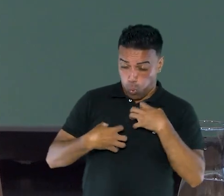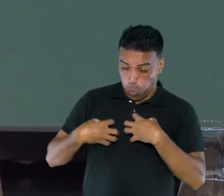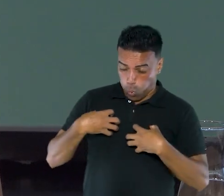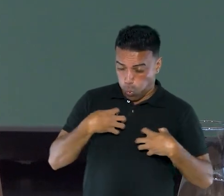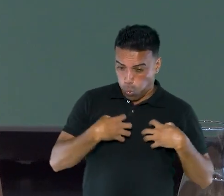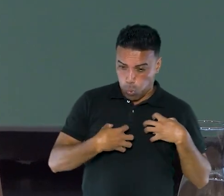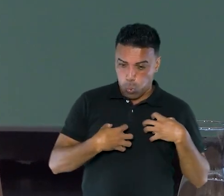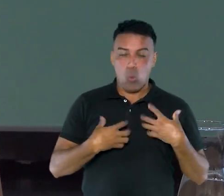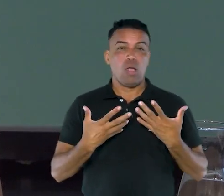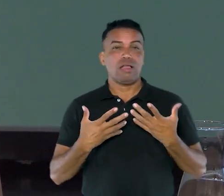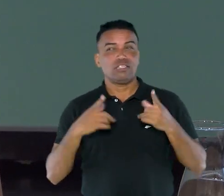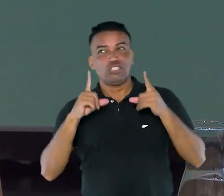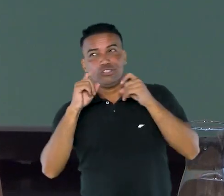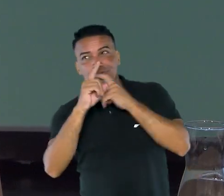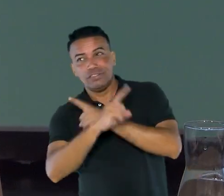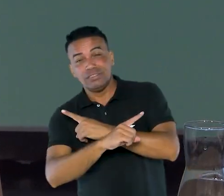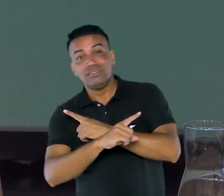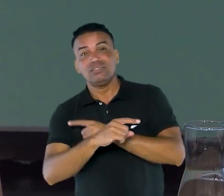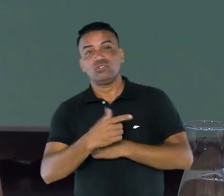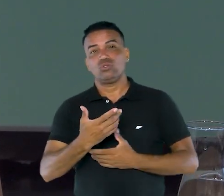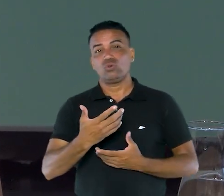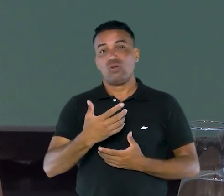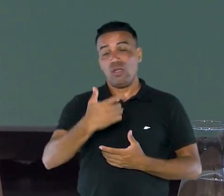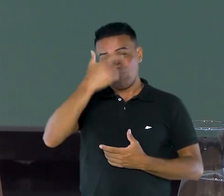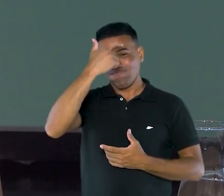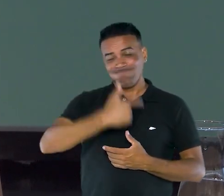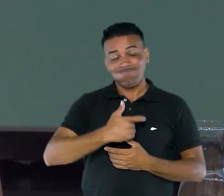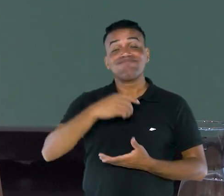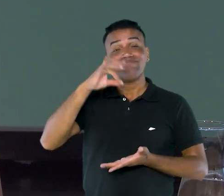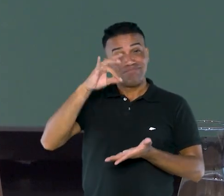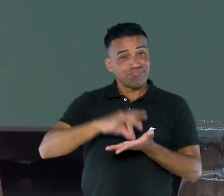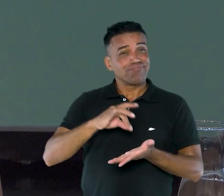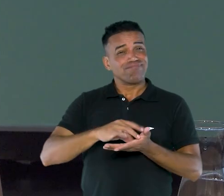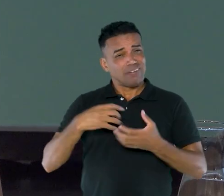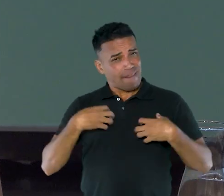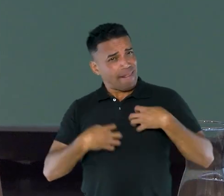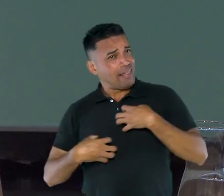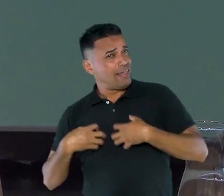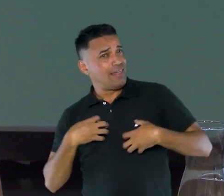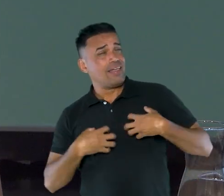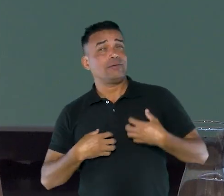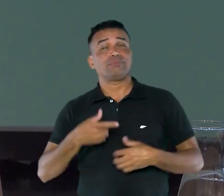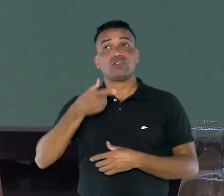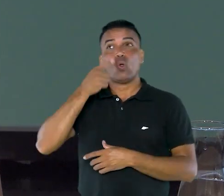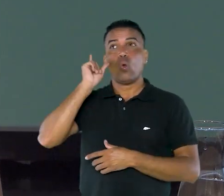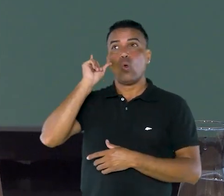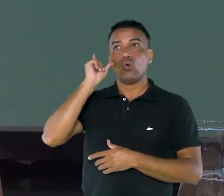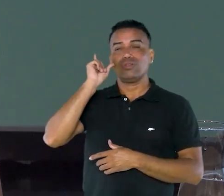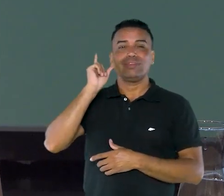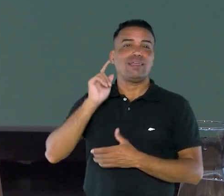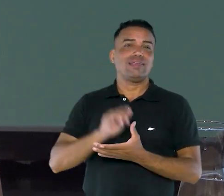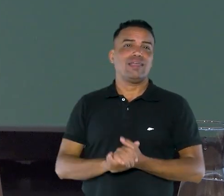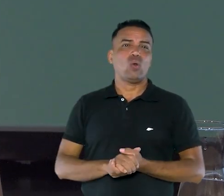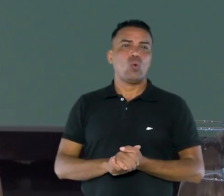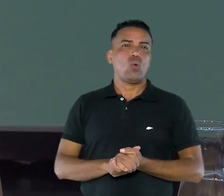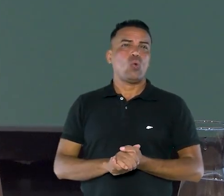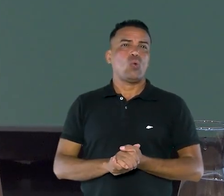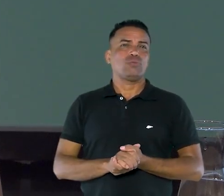que seja, né, difícil, e eu pessoalmente me angustio e falo, né, ontem